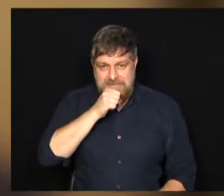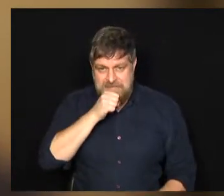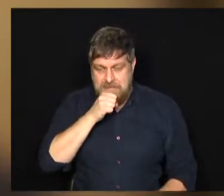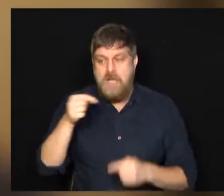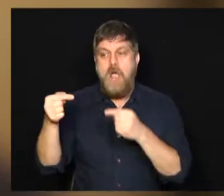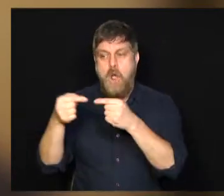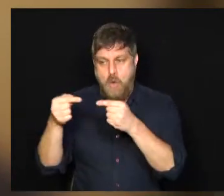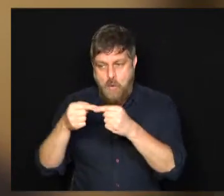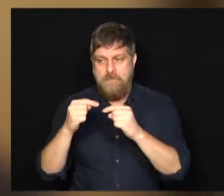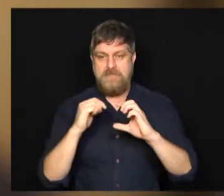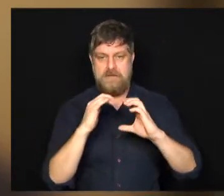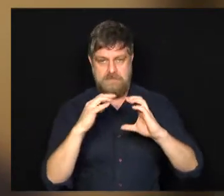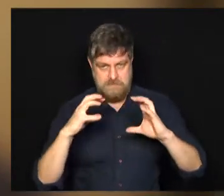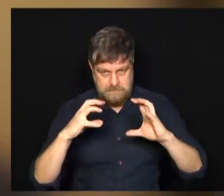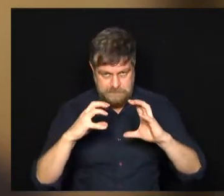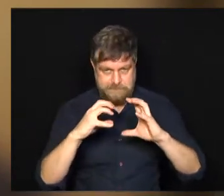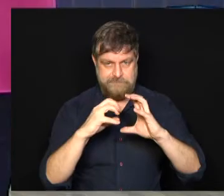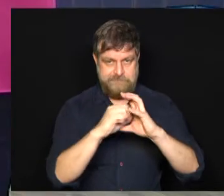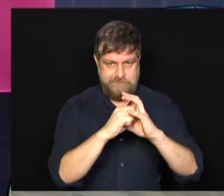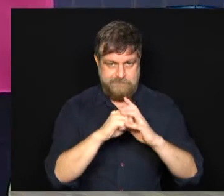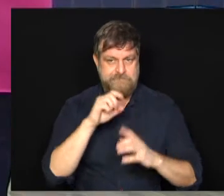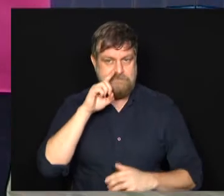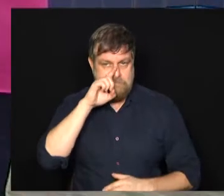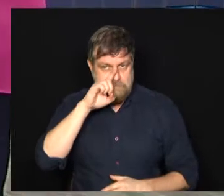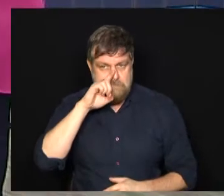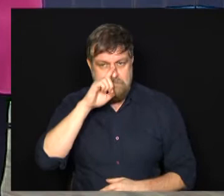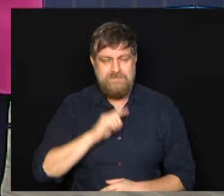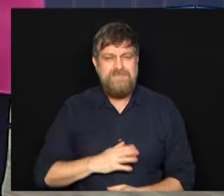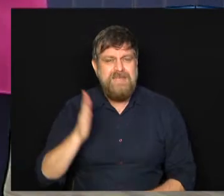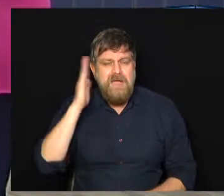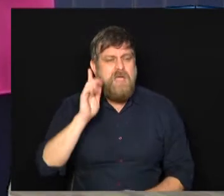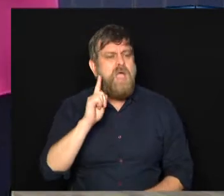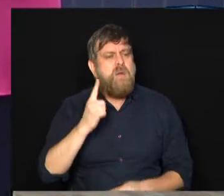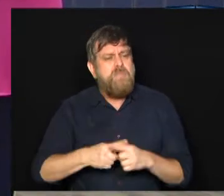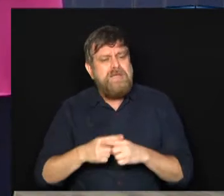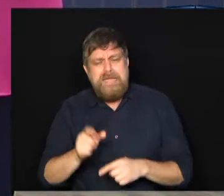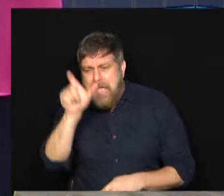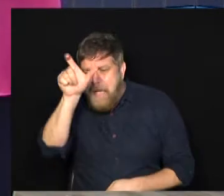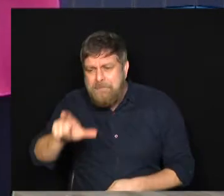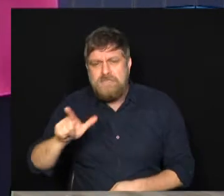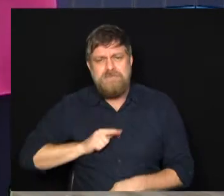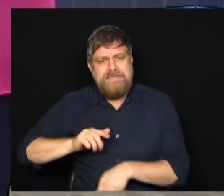de risco para a doença de Alzheimer. Doutor, já se sabe o que desencadeia essa doença?